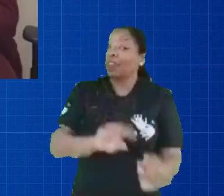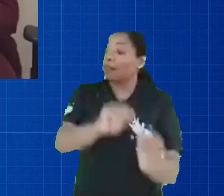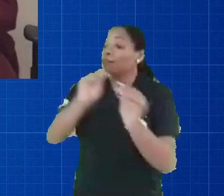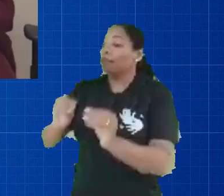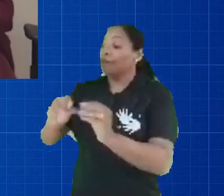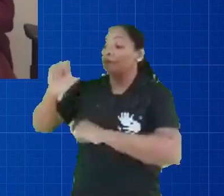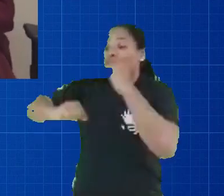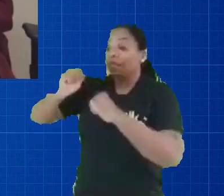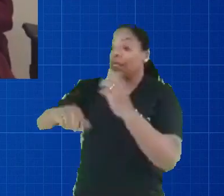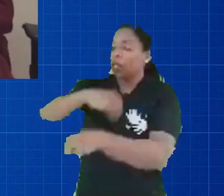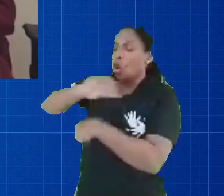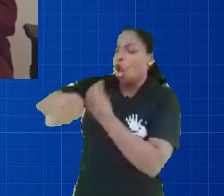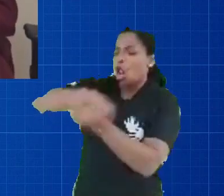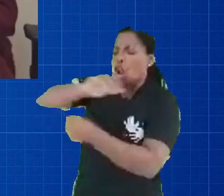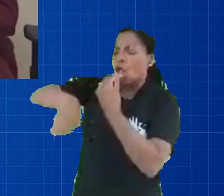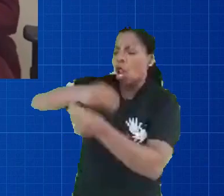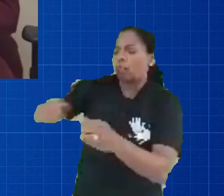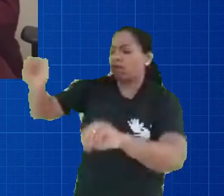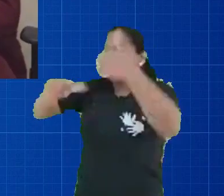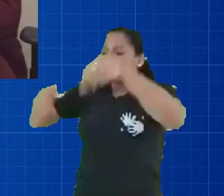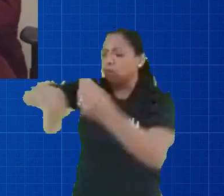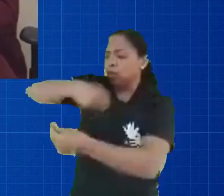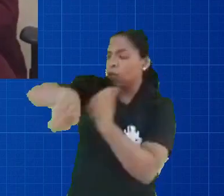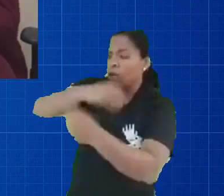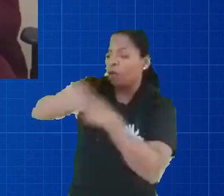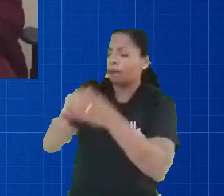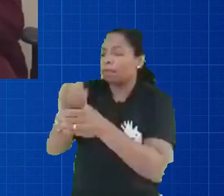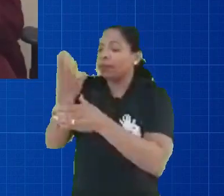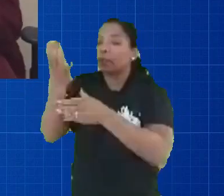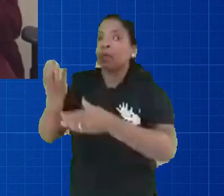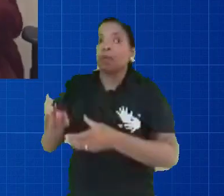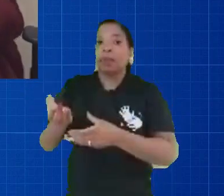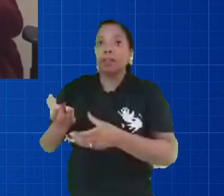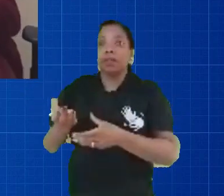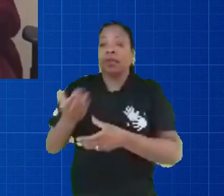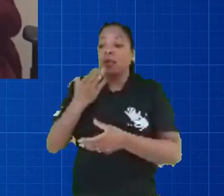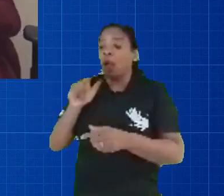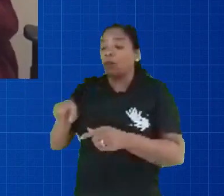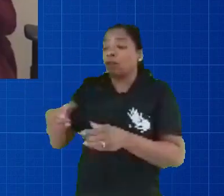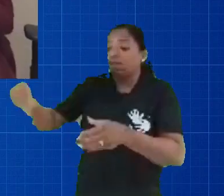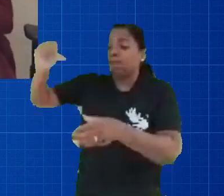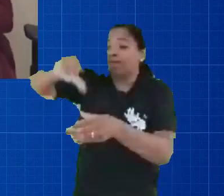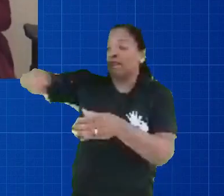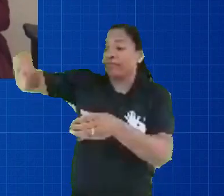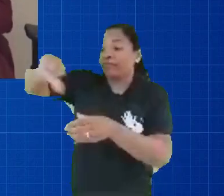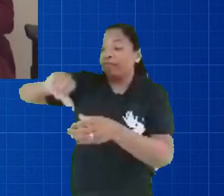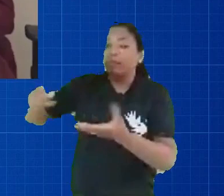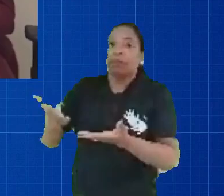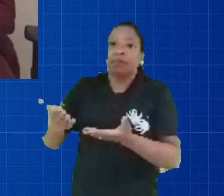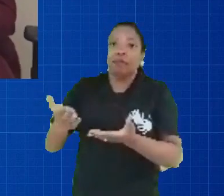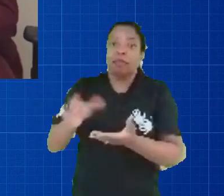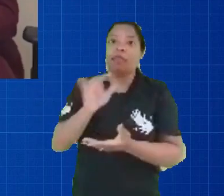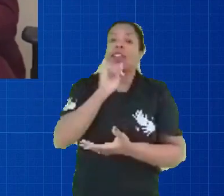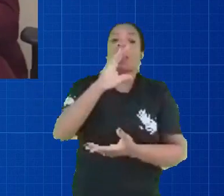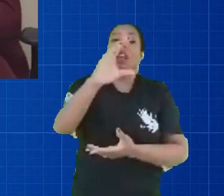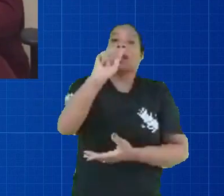proibidos dentro da merenda escolar, dentro da alimentação escolar. Então a gente não faz os cardápios, não elabora cardápios com esses